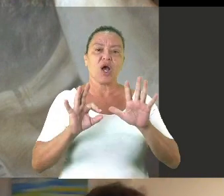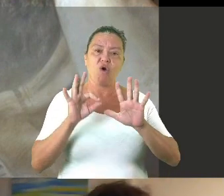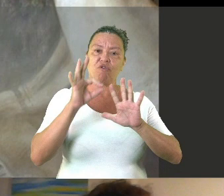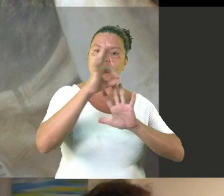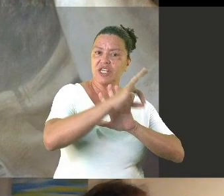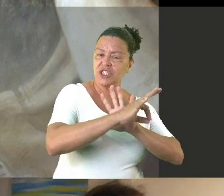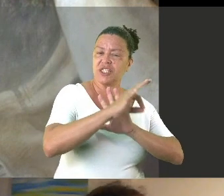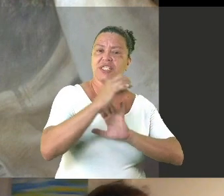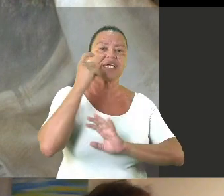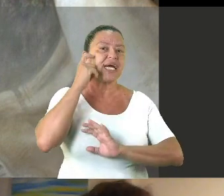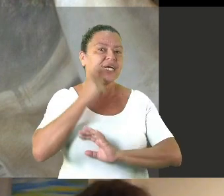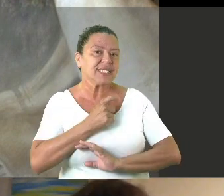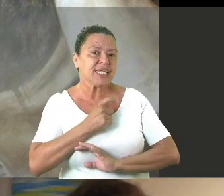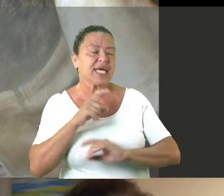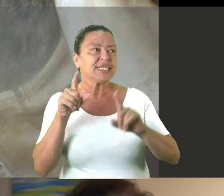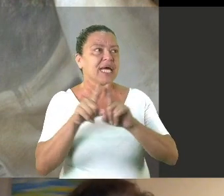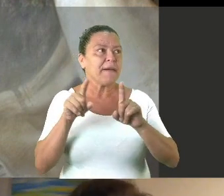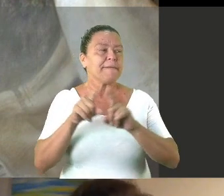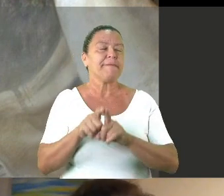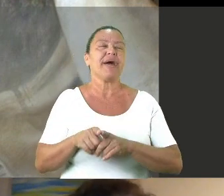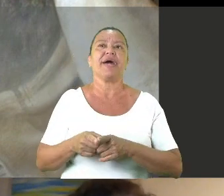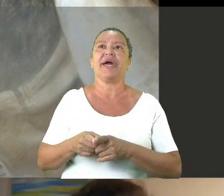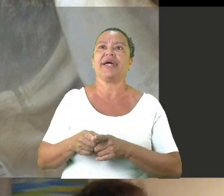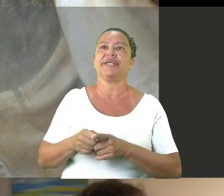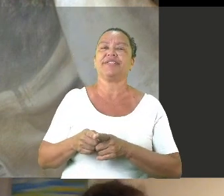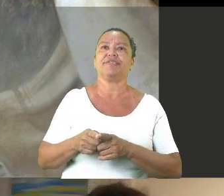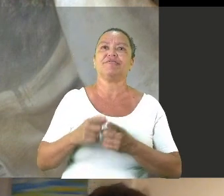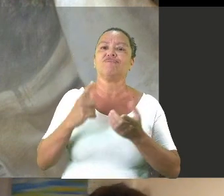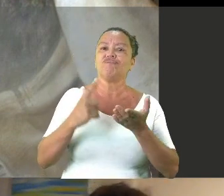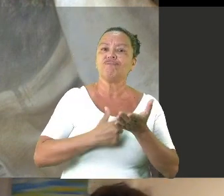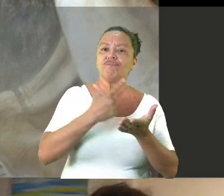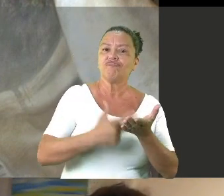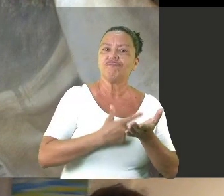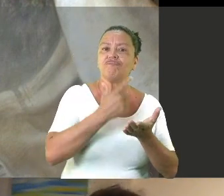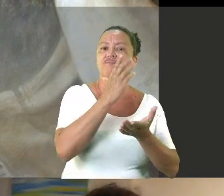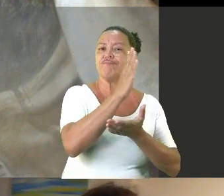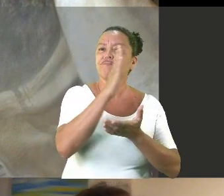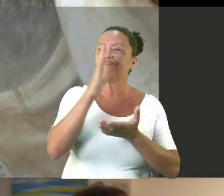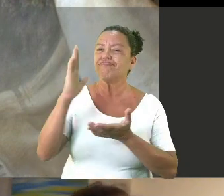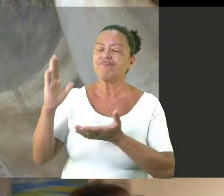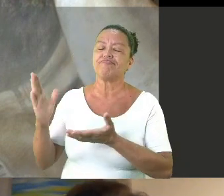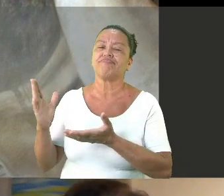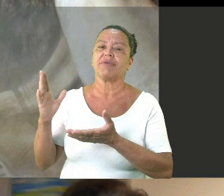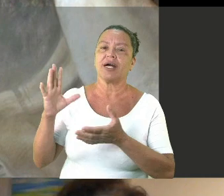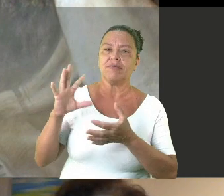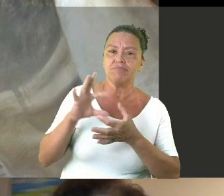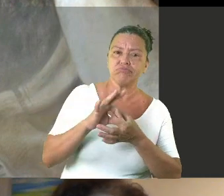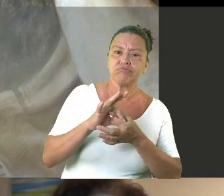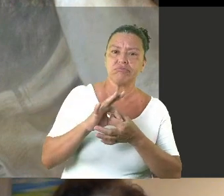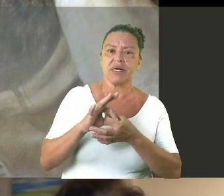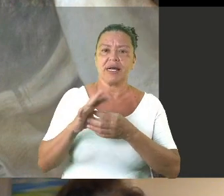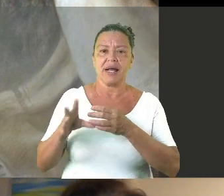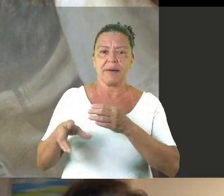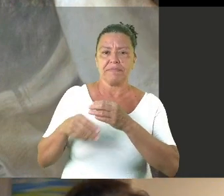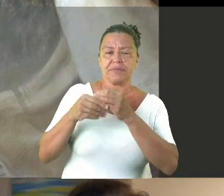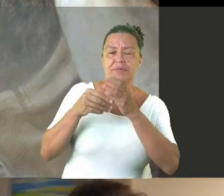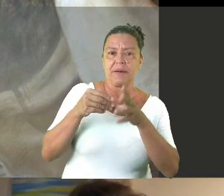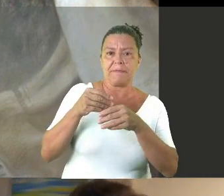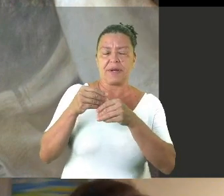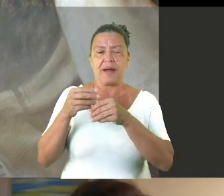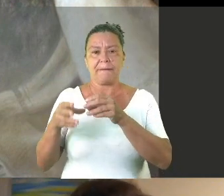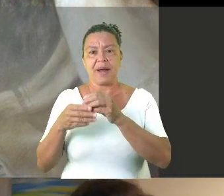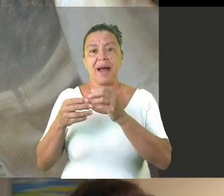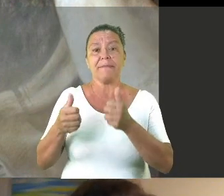Allan Kardec, ou vindo através das obras complementares. Eu procuro sempre trazer isso para um